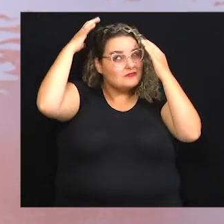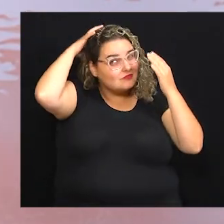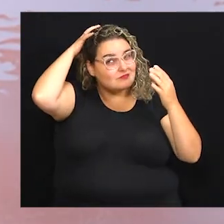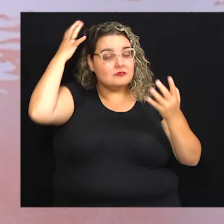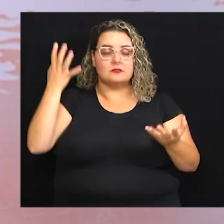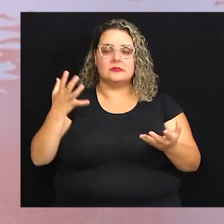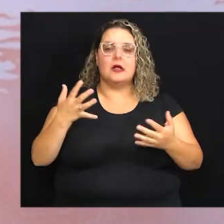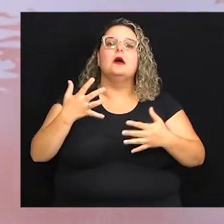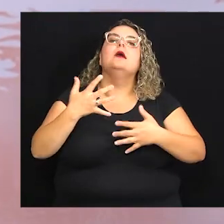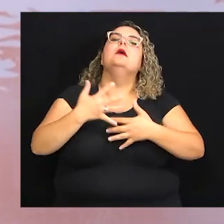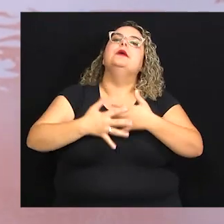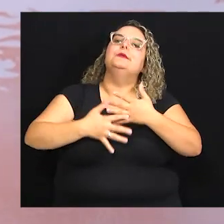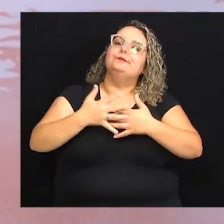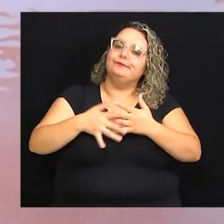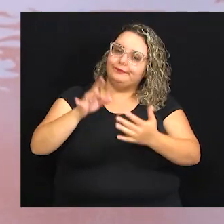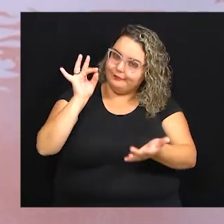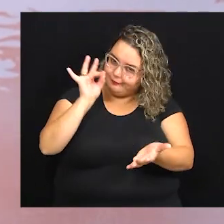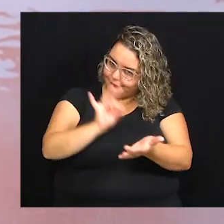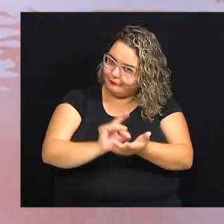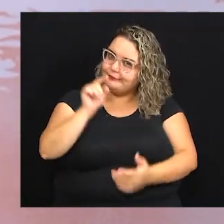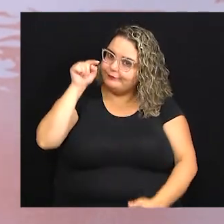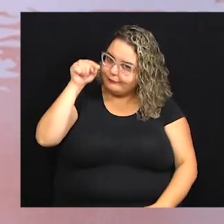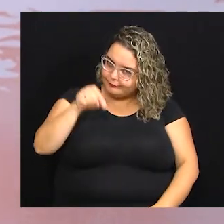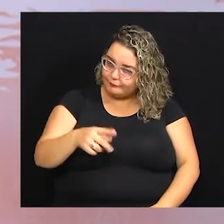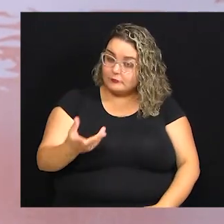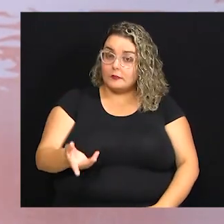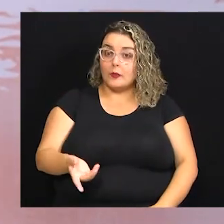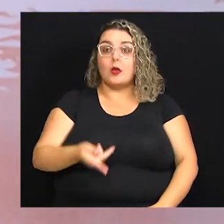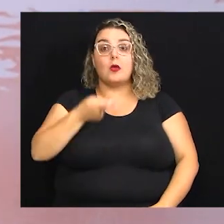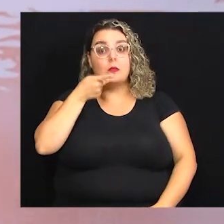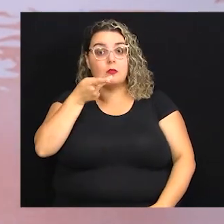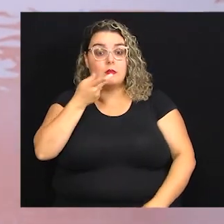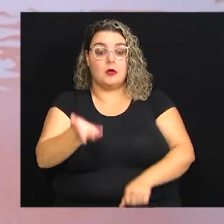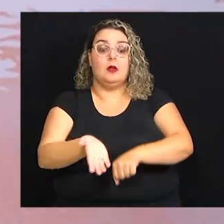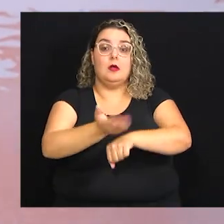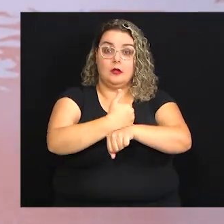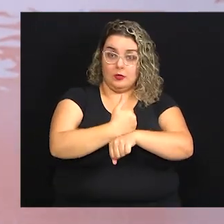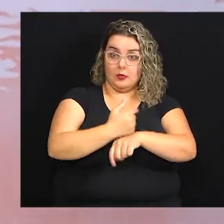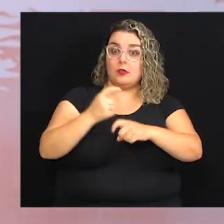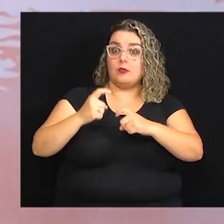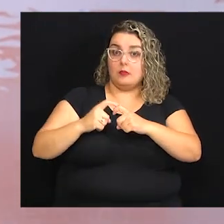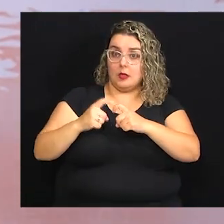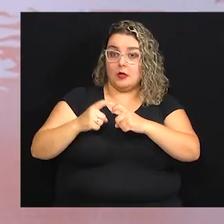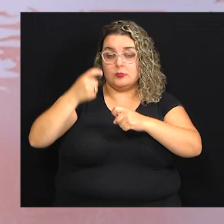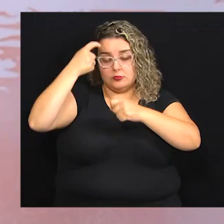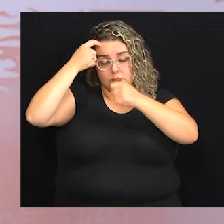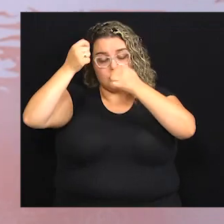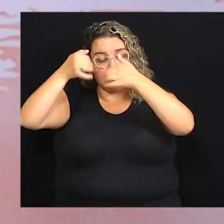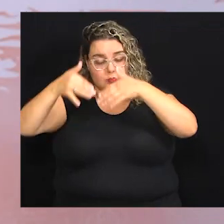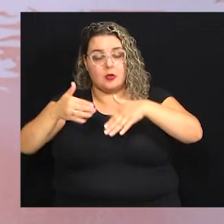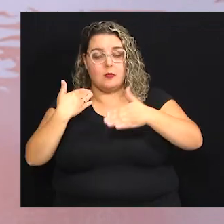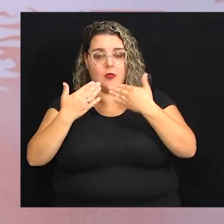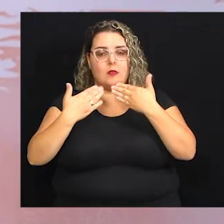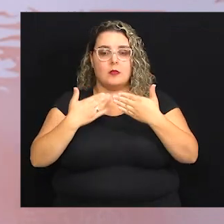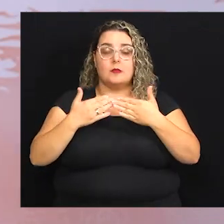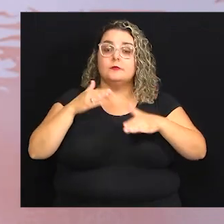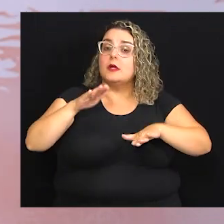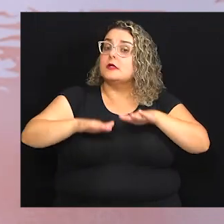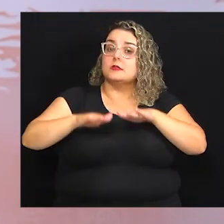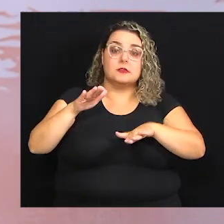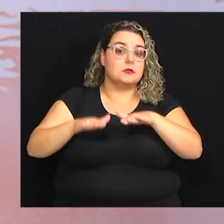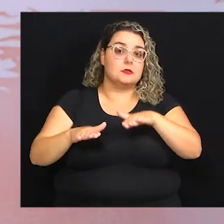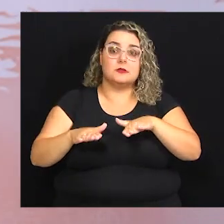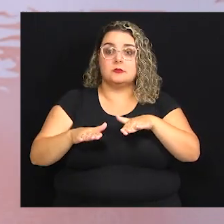é, incomoda muito, né? E como eu disse no bloco anterior, com o médico neurologista com quem eu estava conversando,